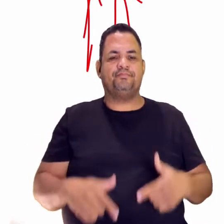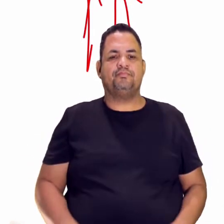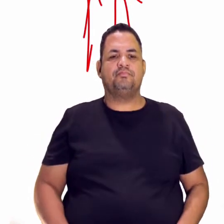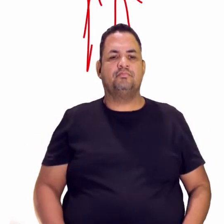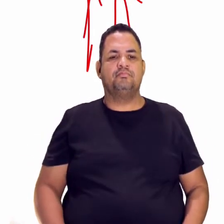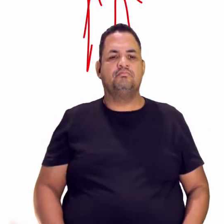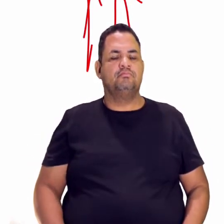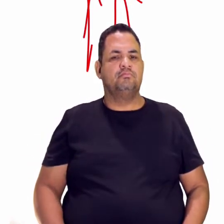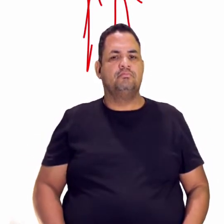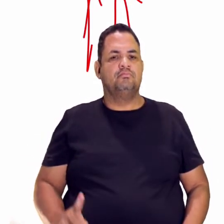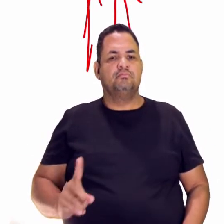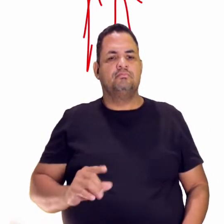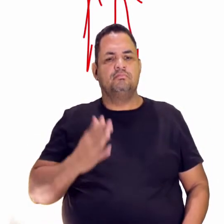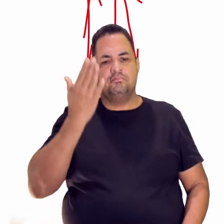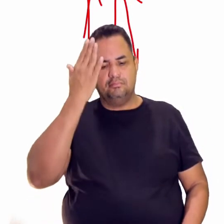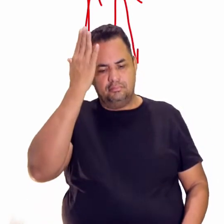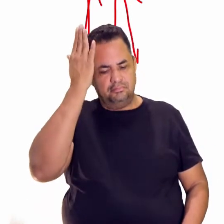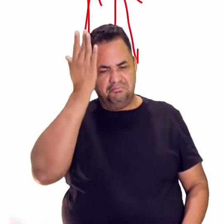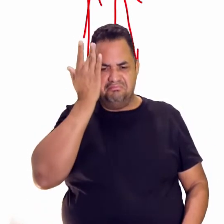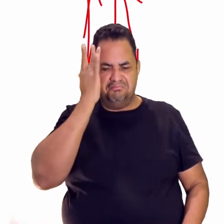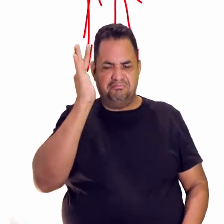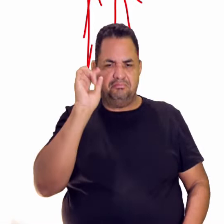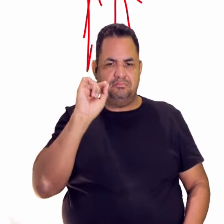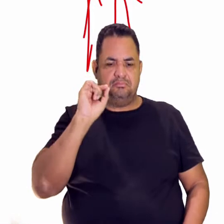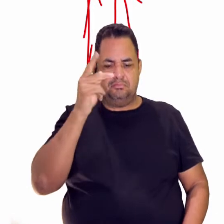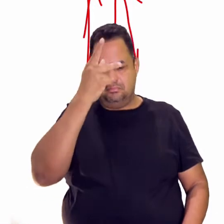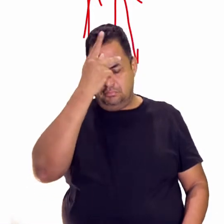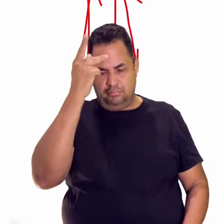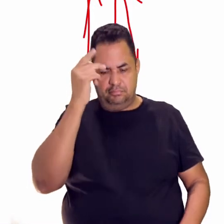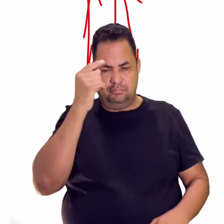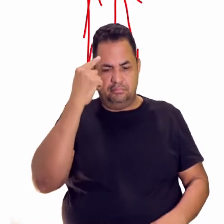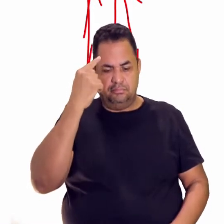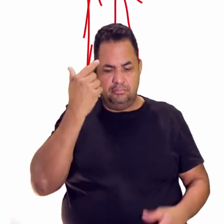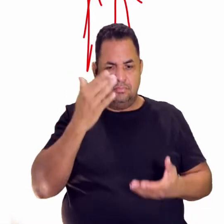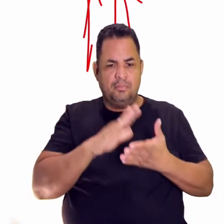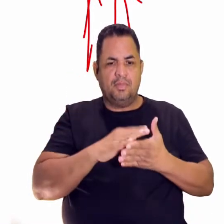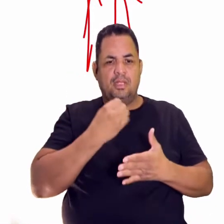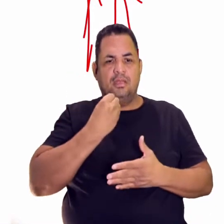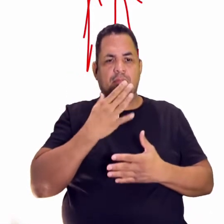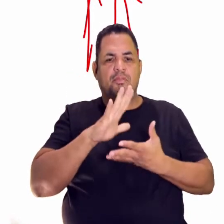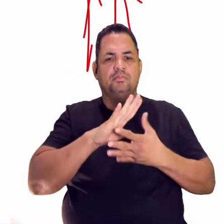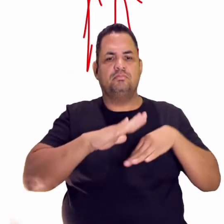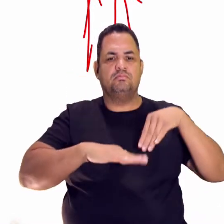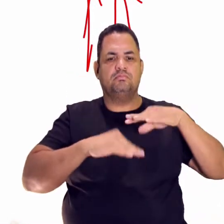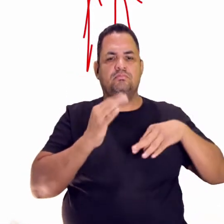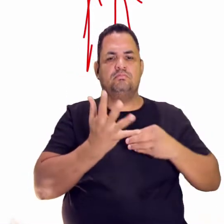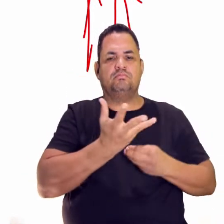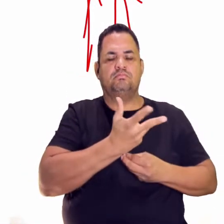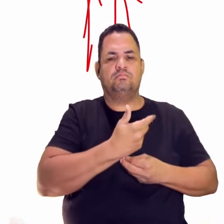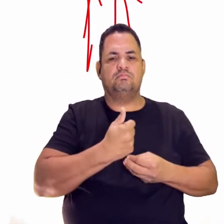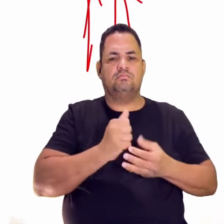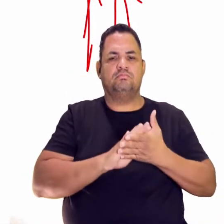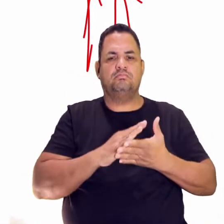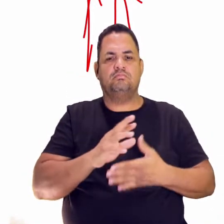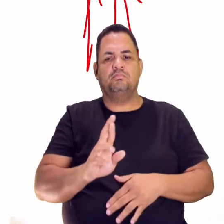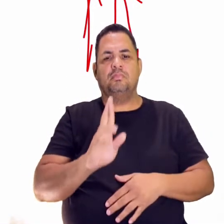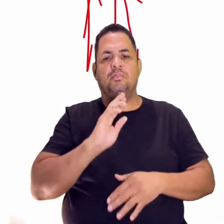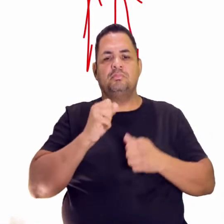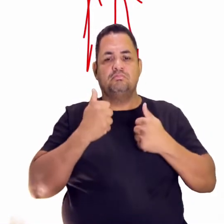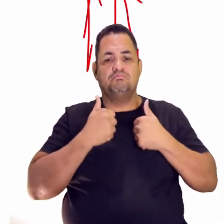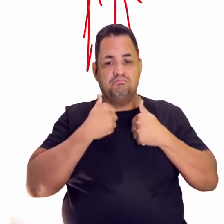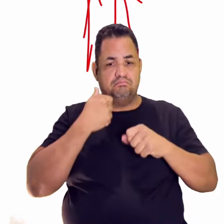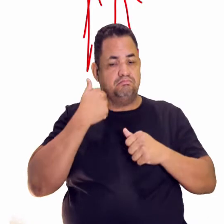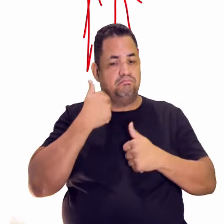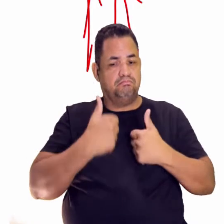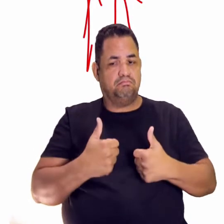você não sabe o que as pessoas estão pensando. Então, é bom que o artista fique esperando que a resposta seja